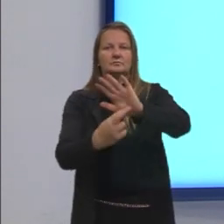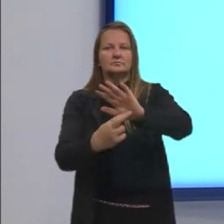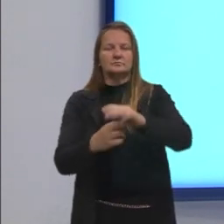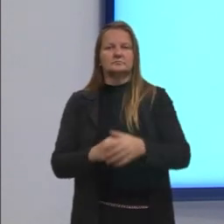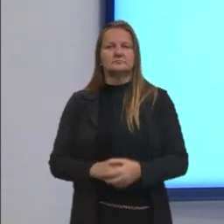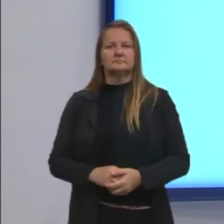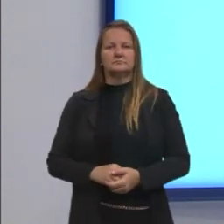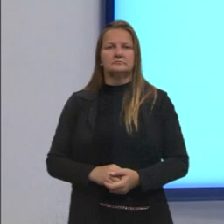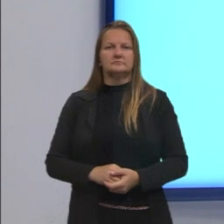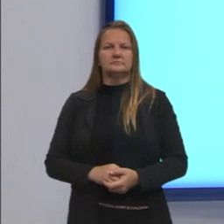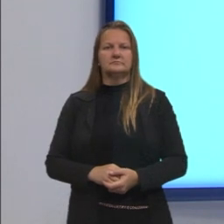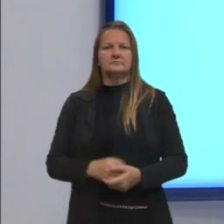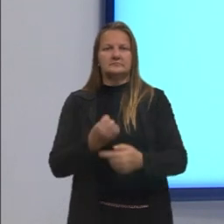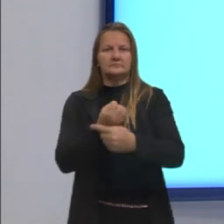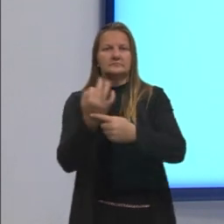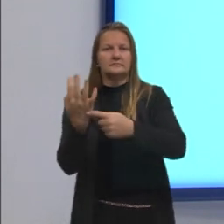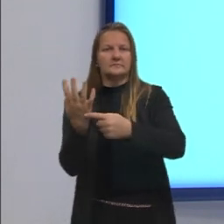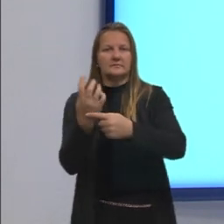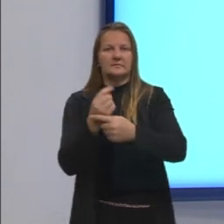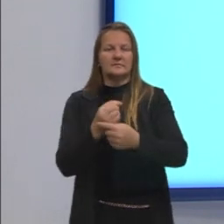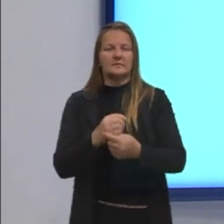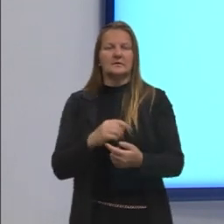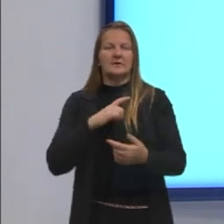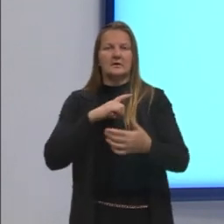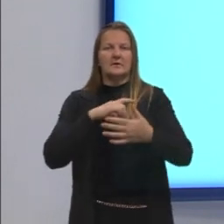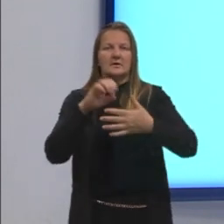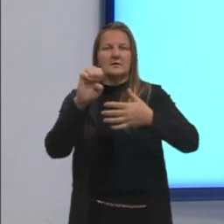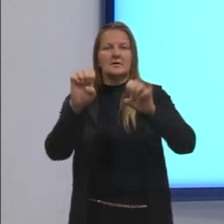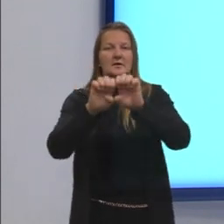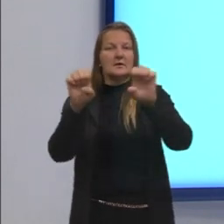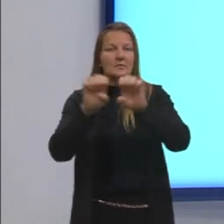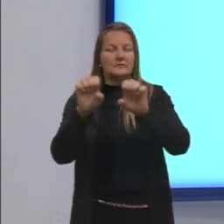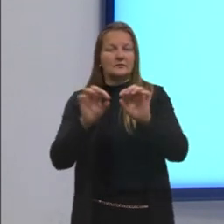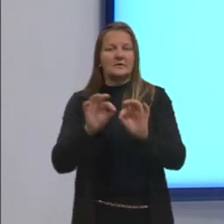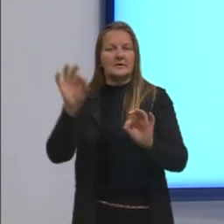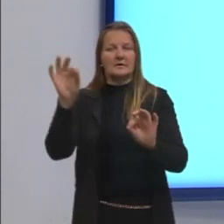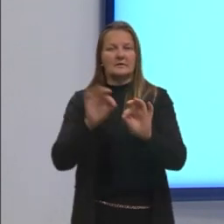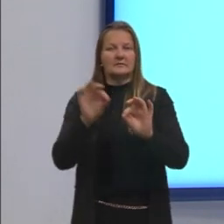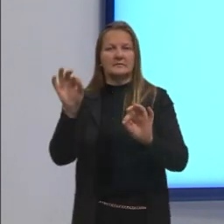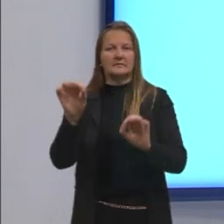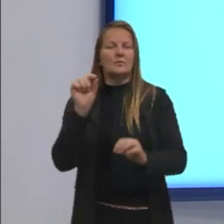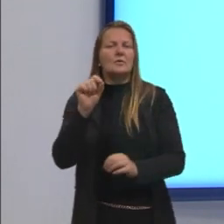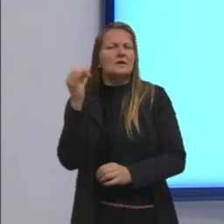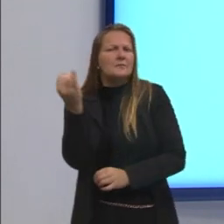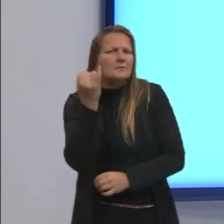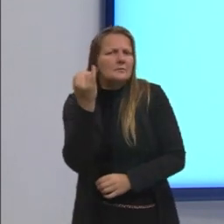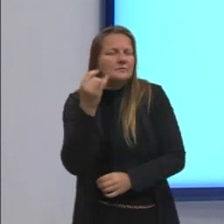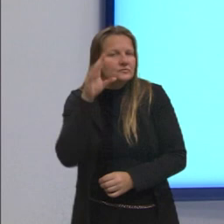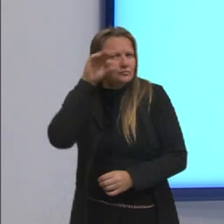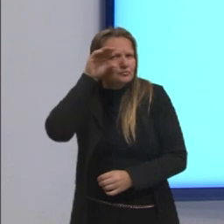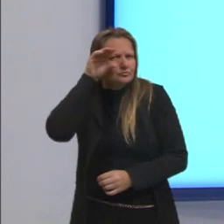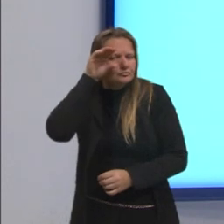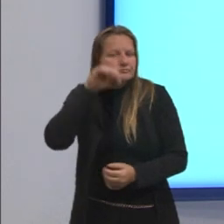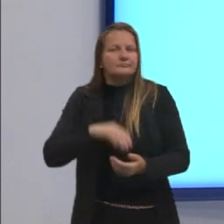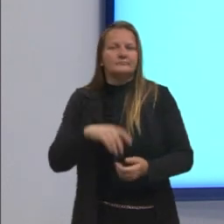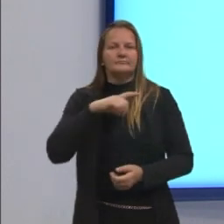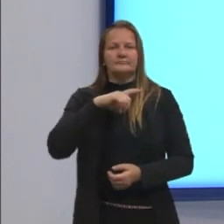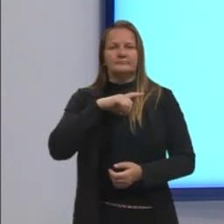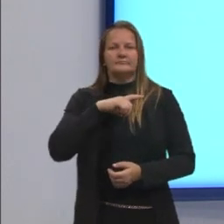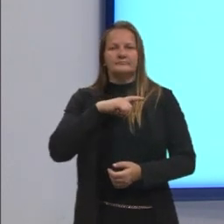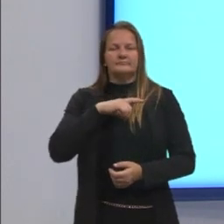algébrica nós temos então ali as equações da reta o que que é importante observar quando nós temos